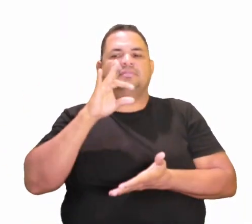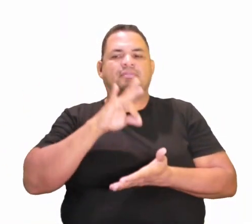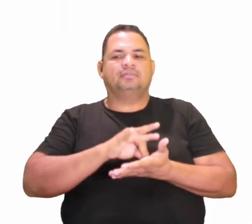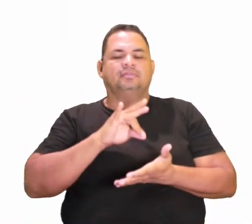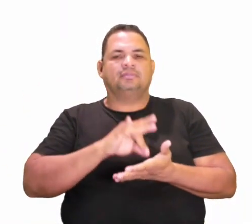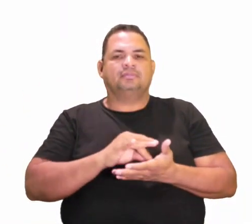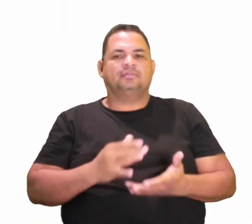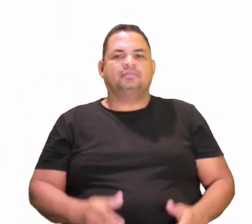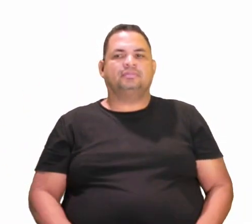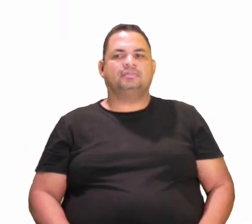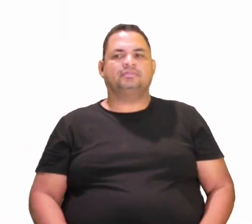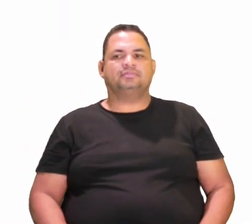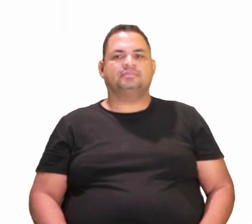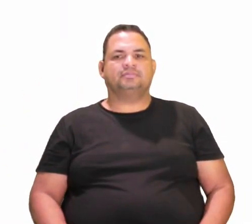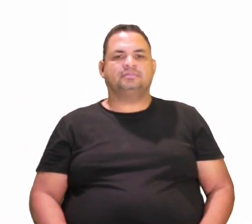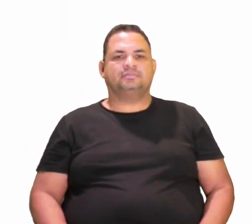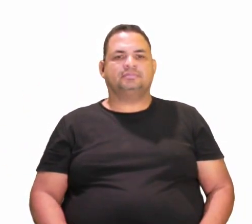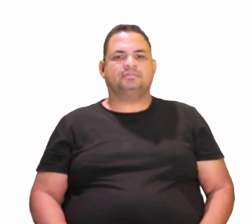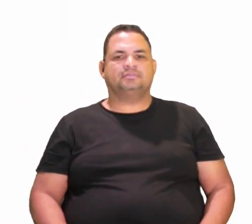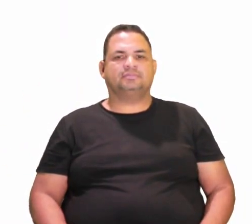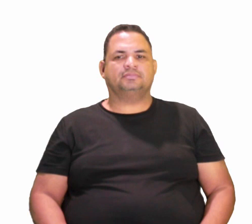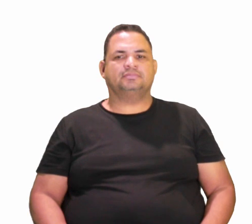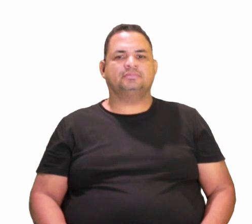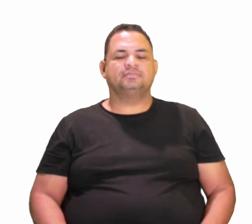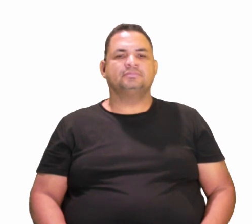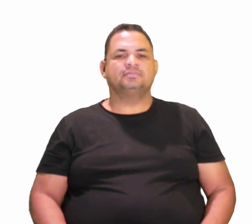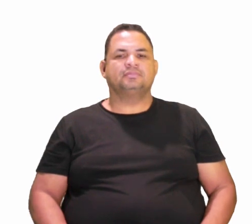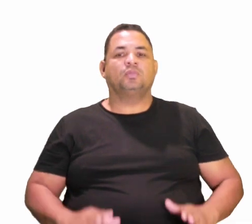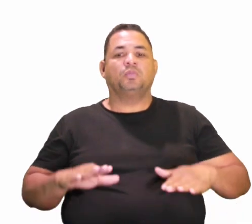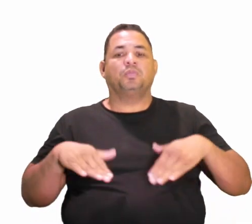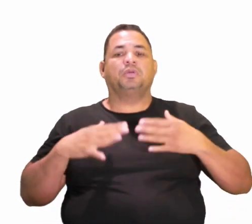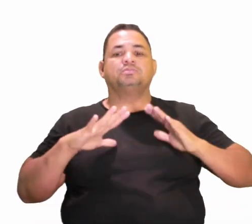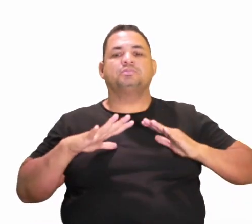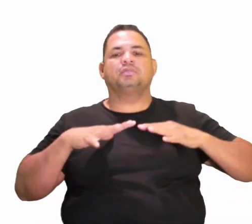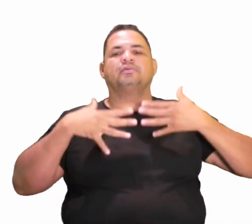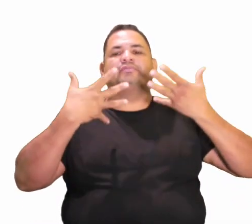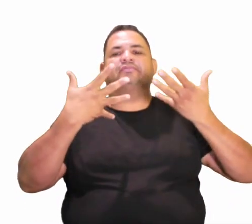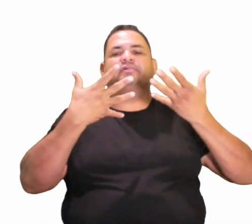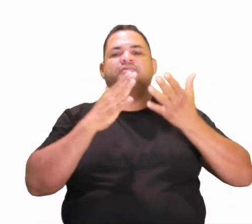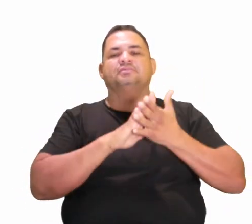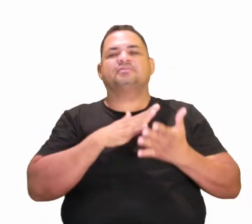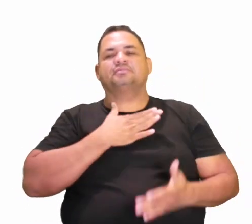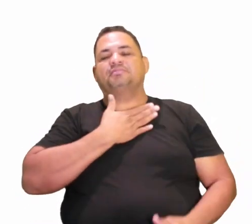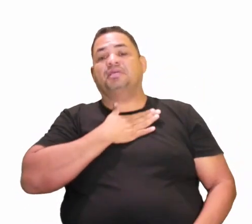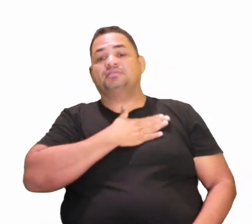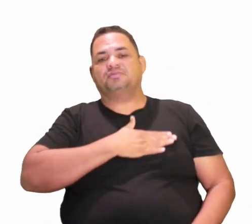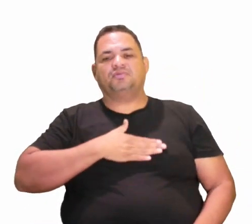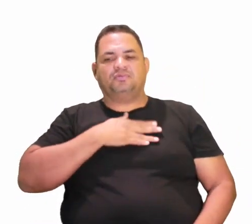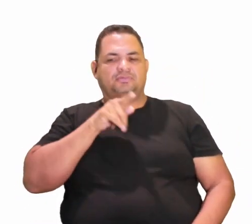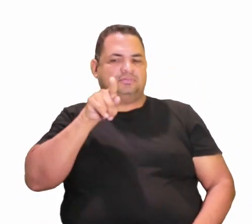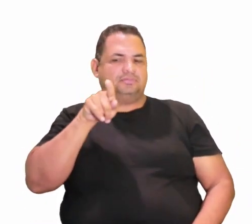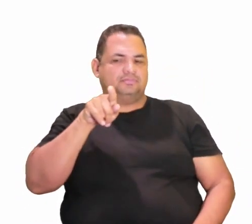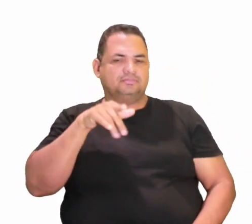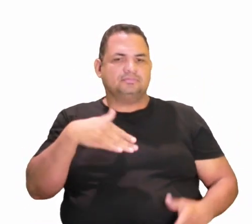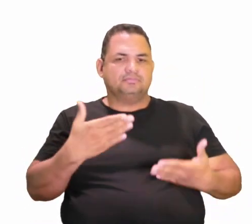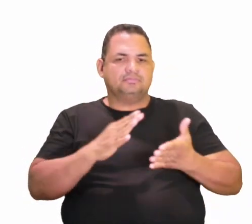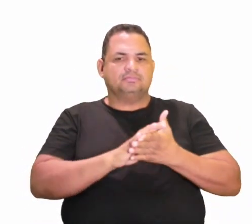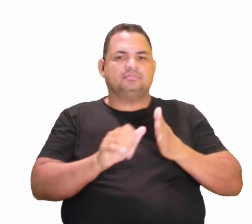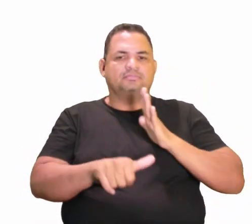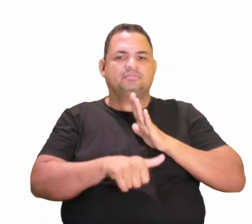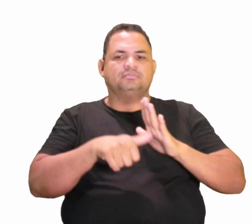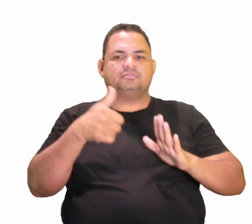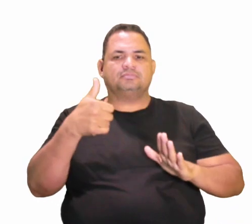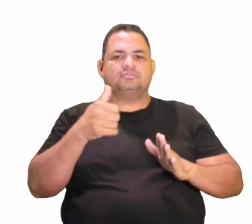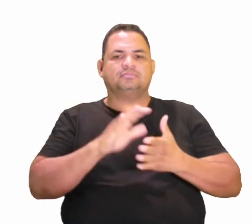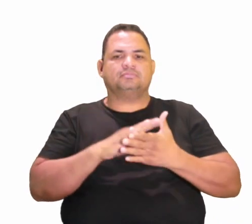só. What's your favorite celebration? Qual é a sua celebração favorita? Temos a primeira aqui, que é